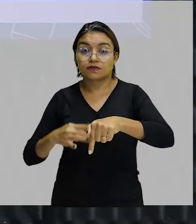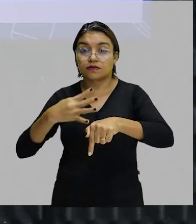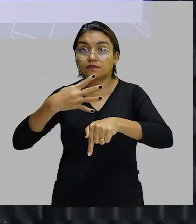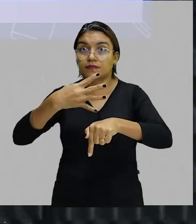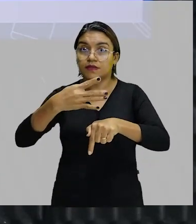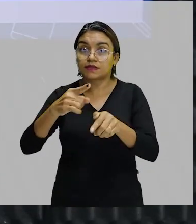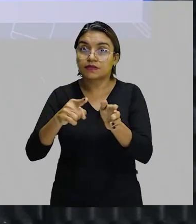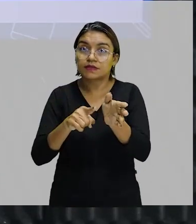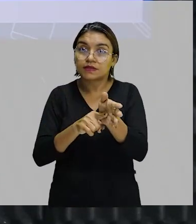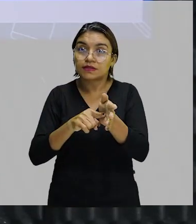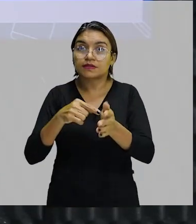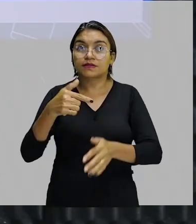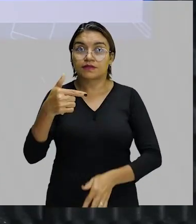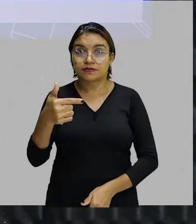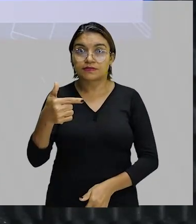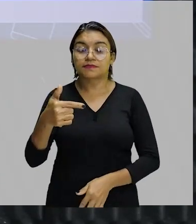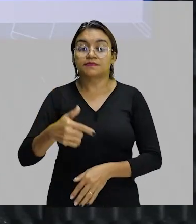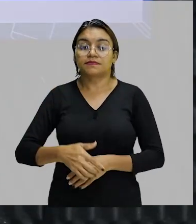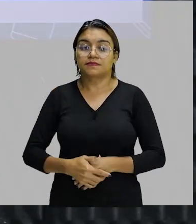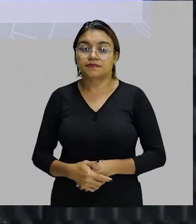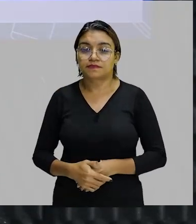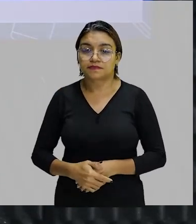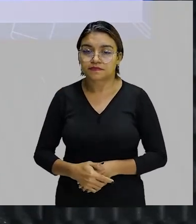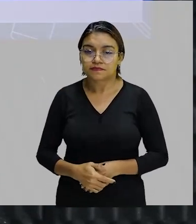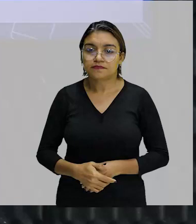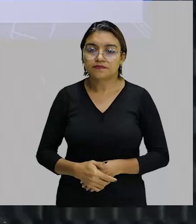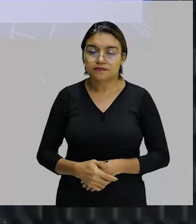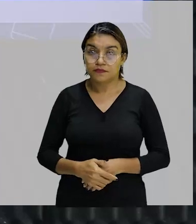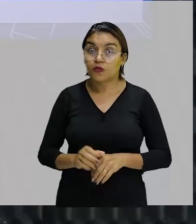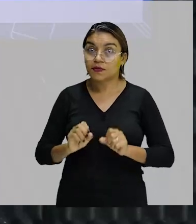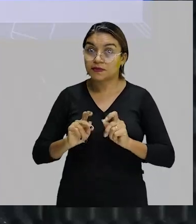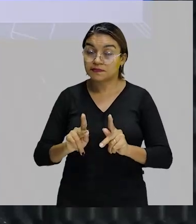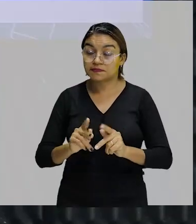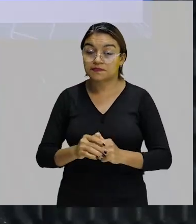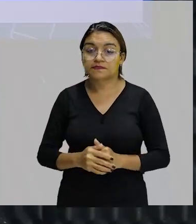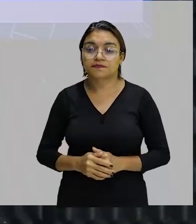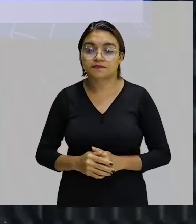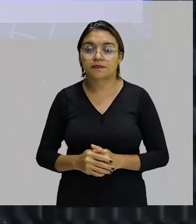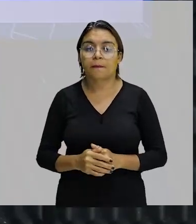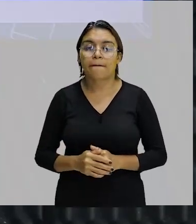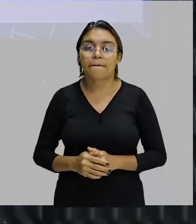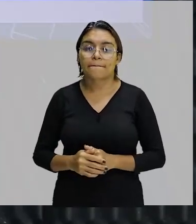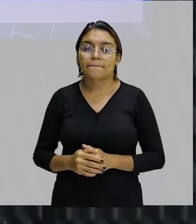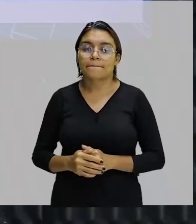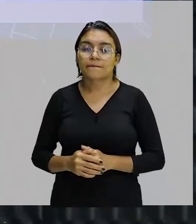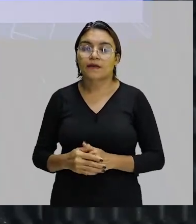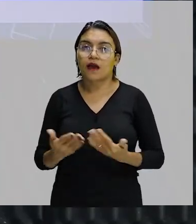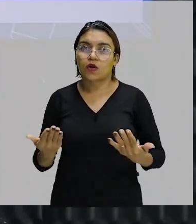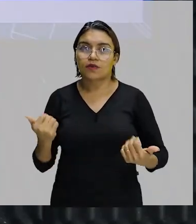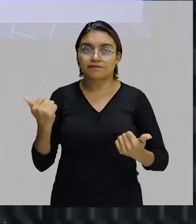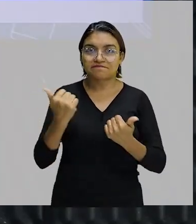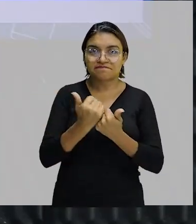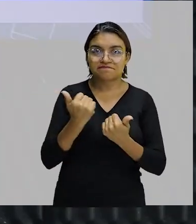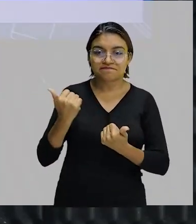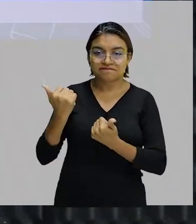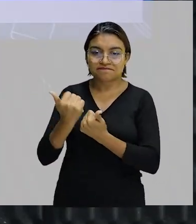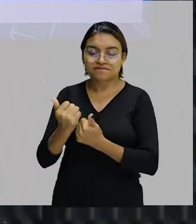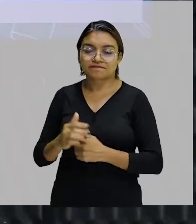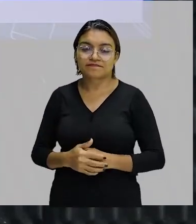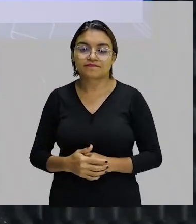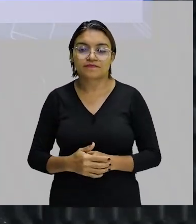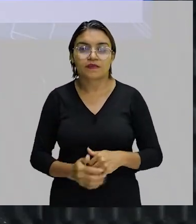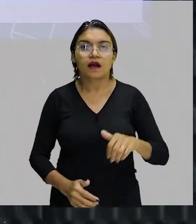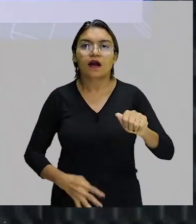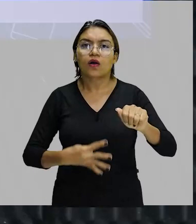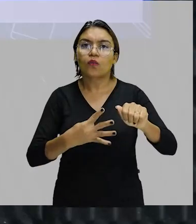a A2 vezes Q elevado a 4 menos 2, tá? Vamos fazer a substituição, olha como ficou. Quem